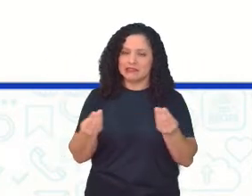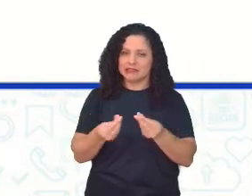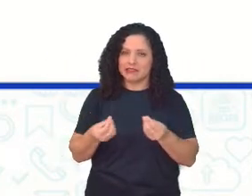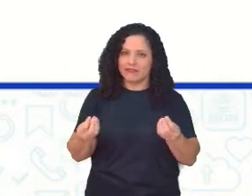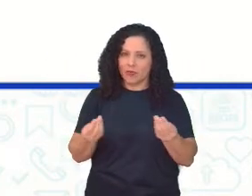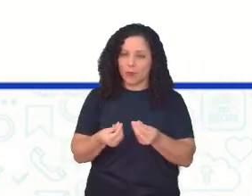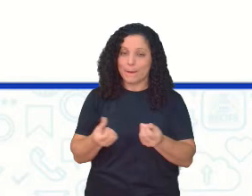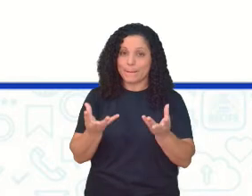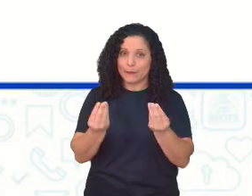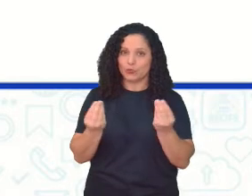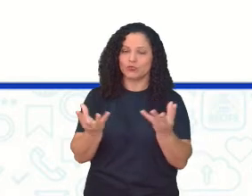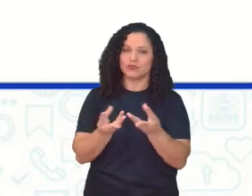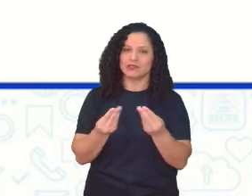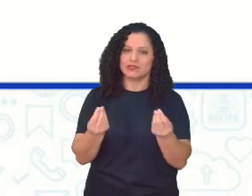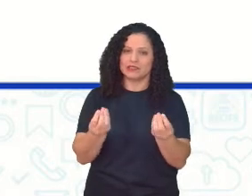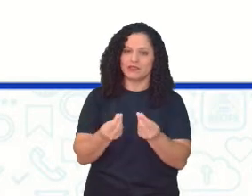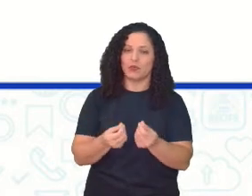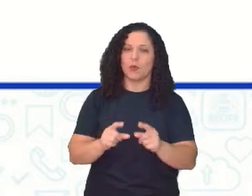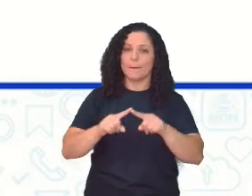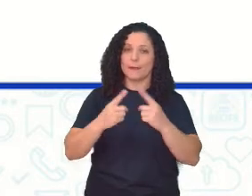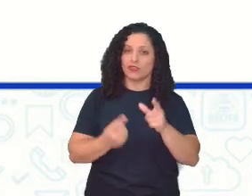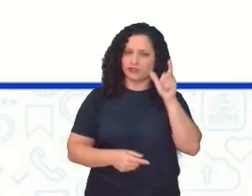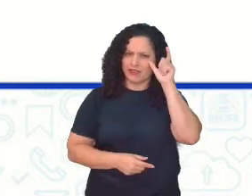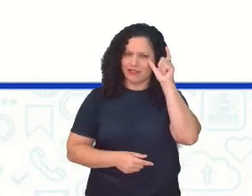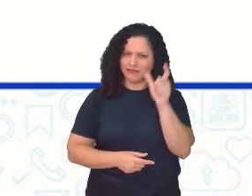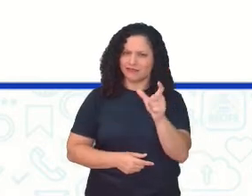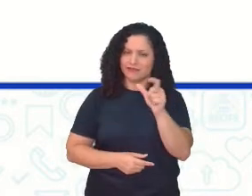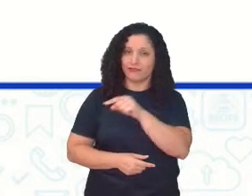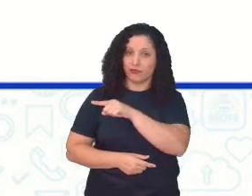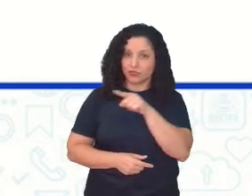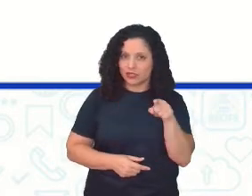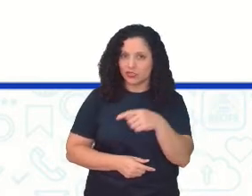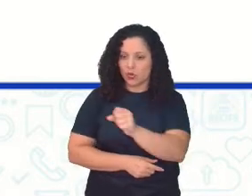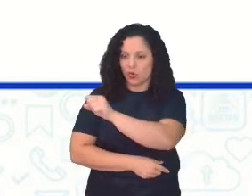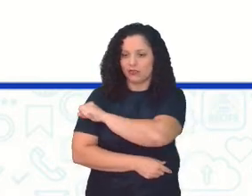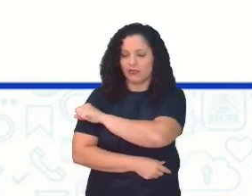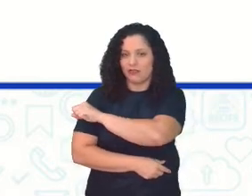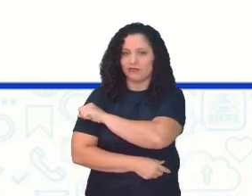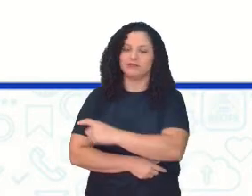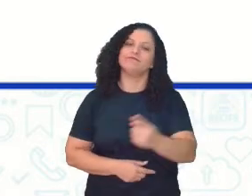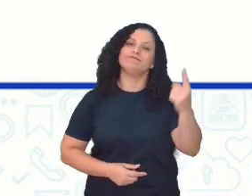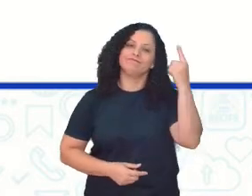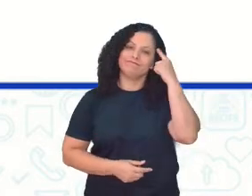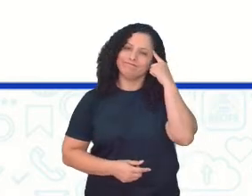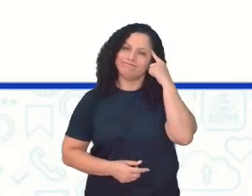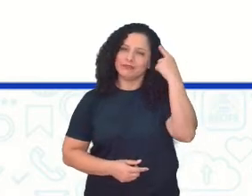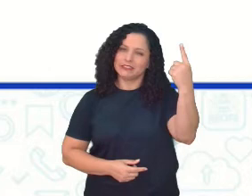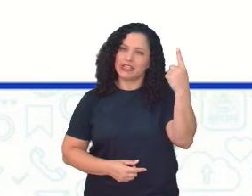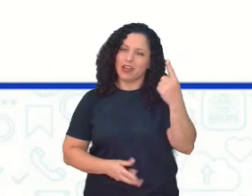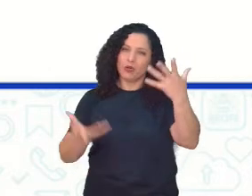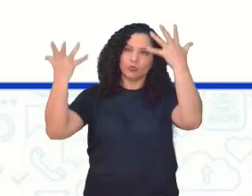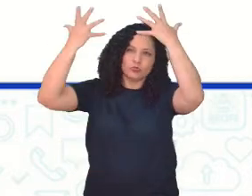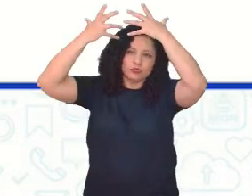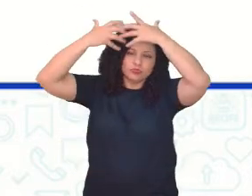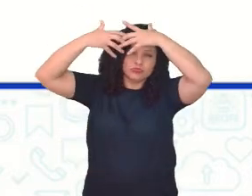super sensível. Mas é interessante, oitavo ano, pensar sobre isso, não é? E muitas vezes